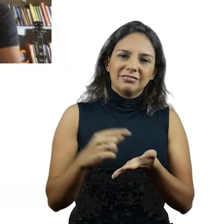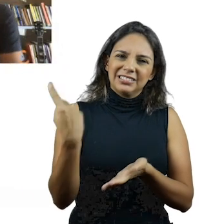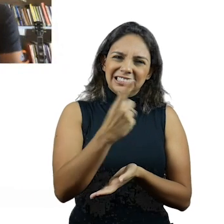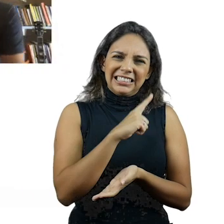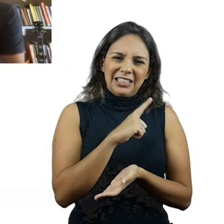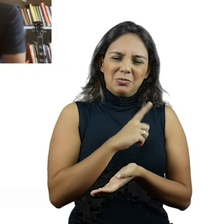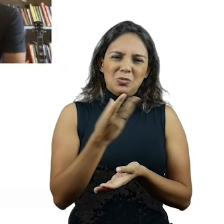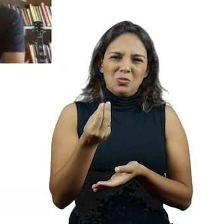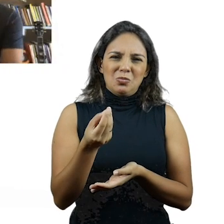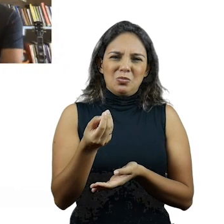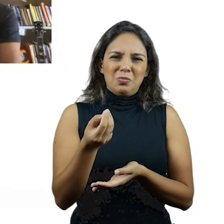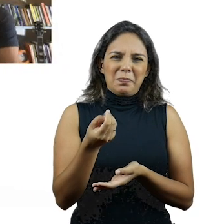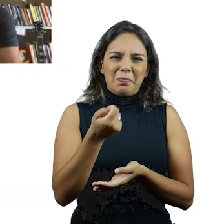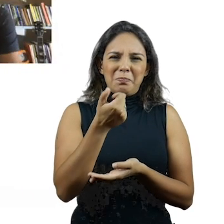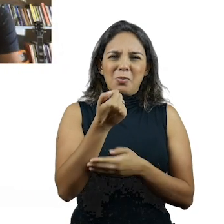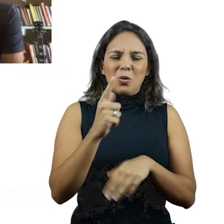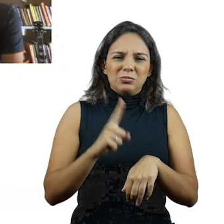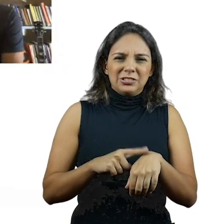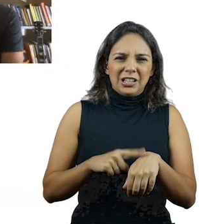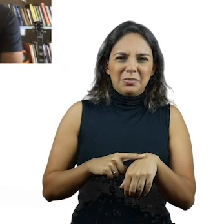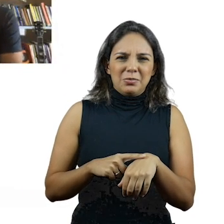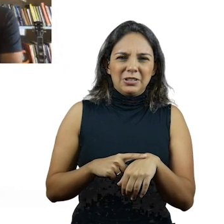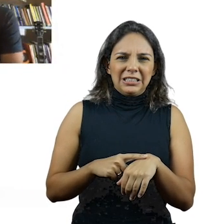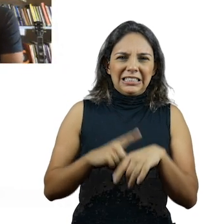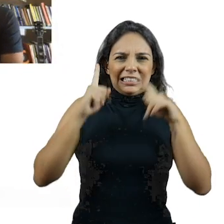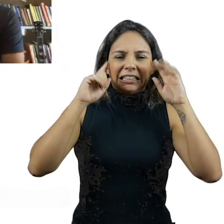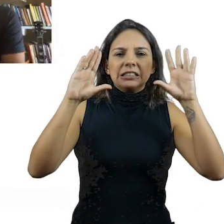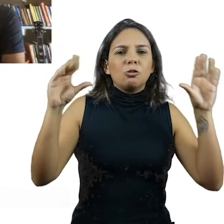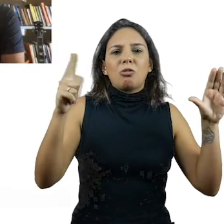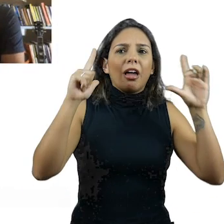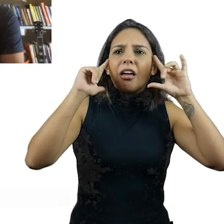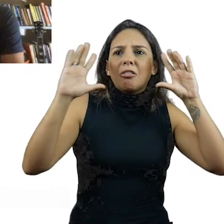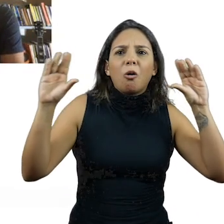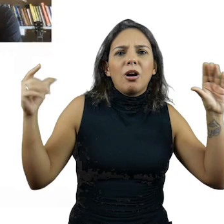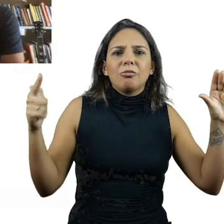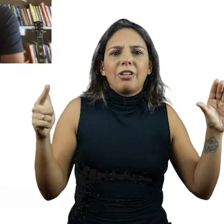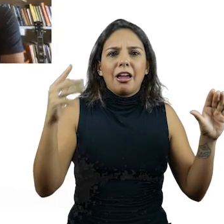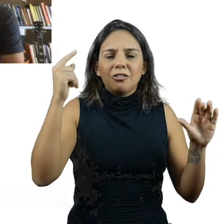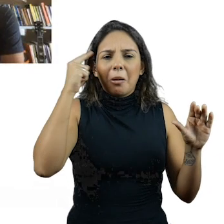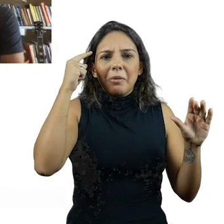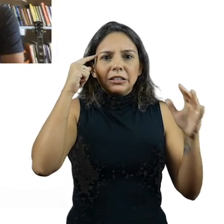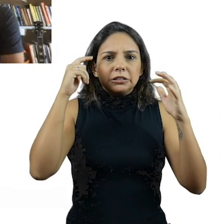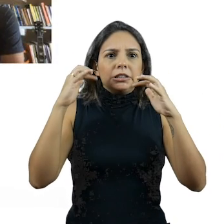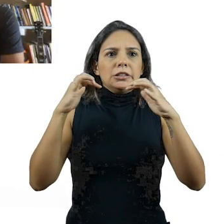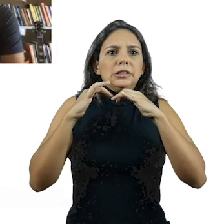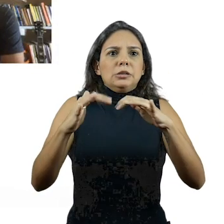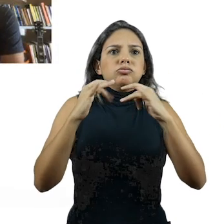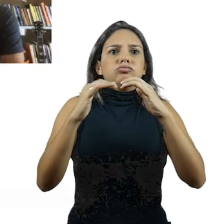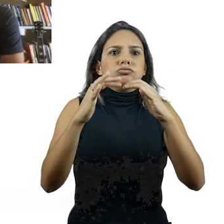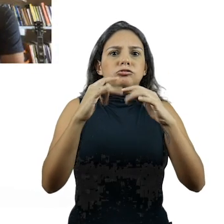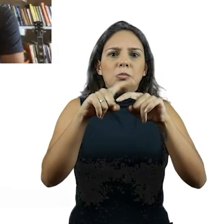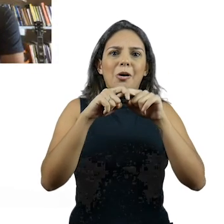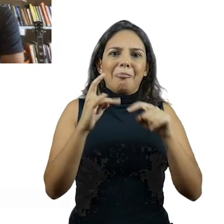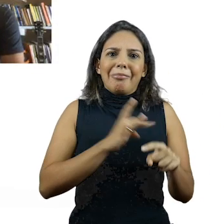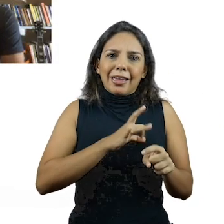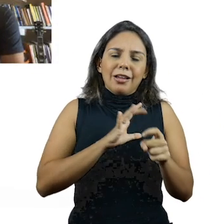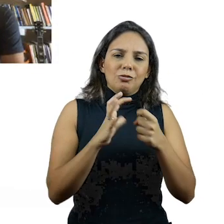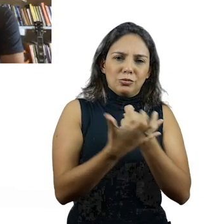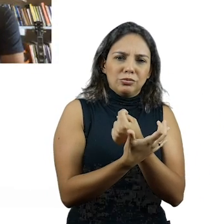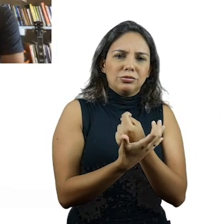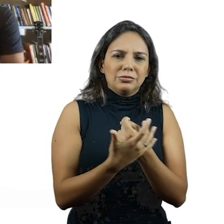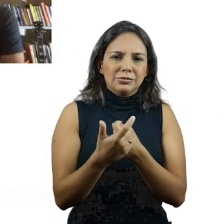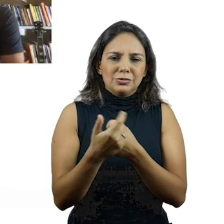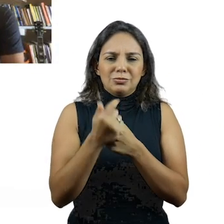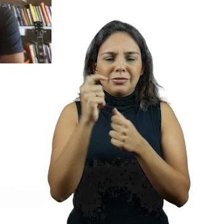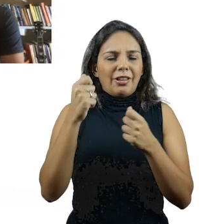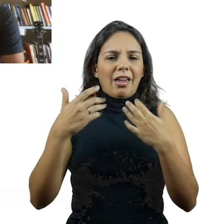muito pouco tempo e tranquilidade, né, mental para conseguir fazer essas coisas com